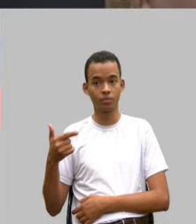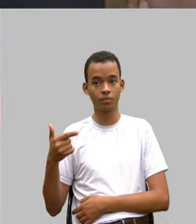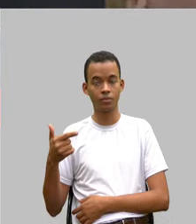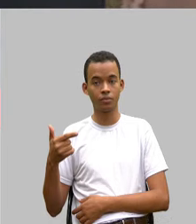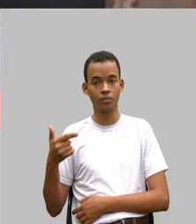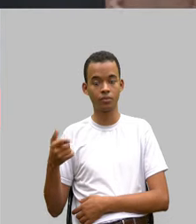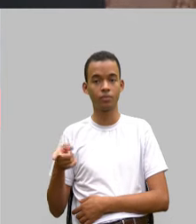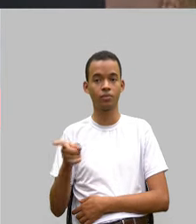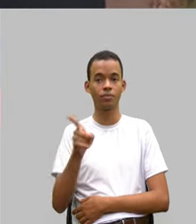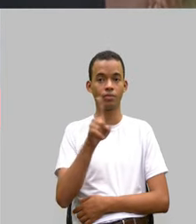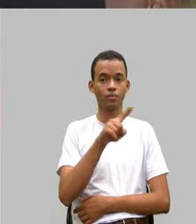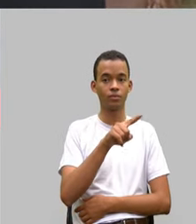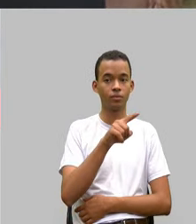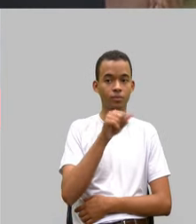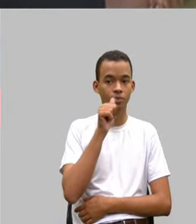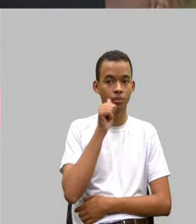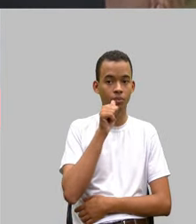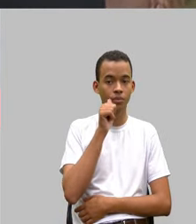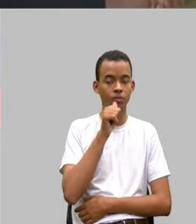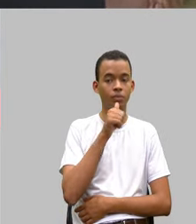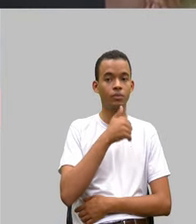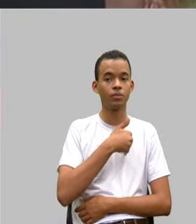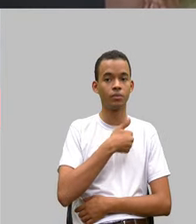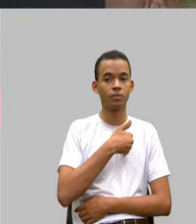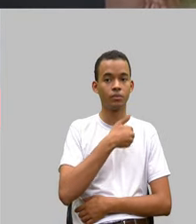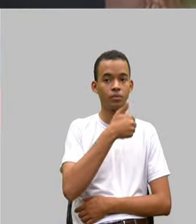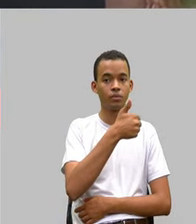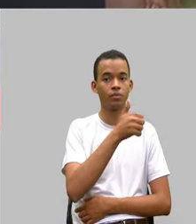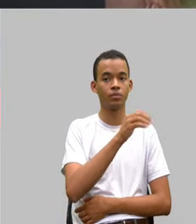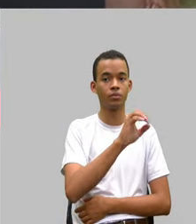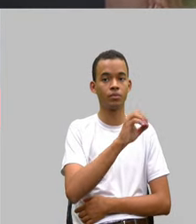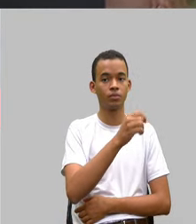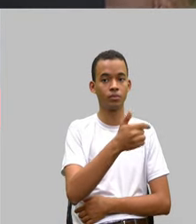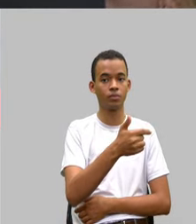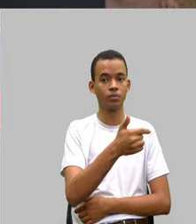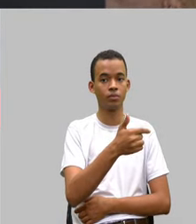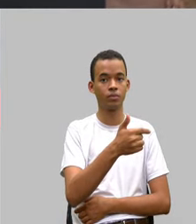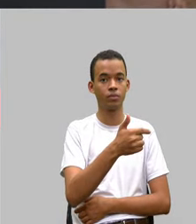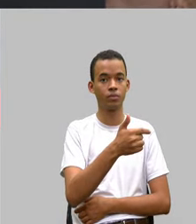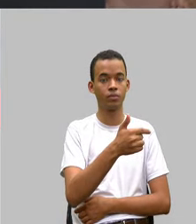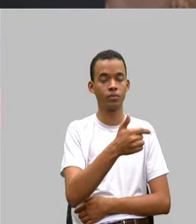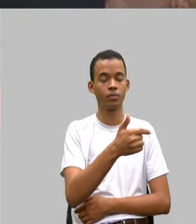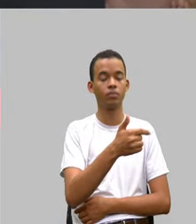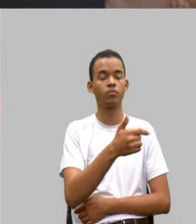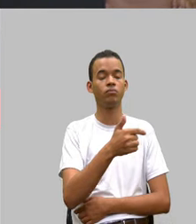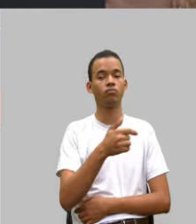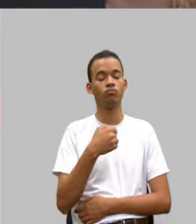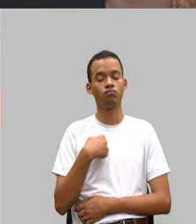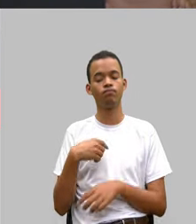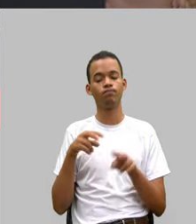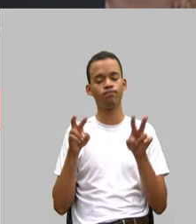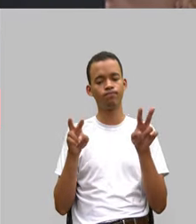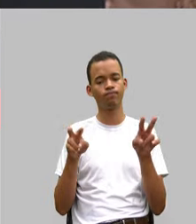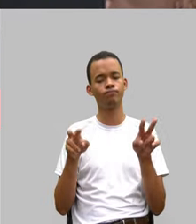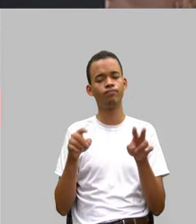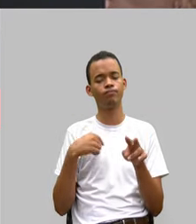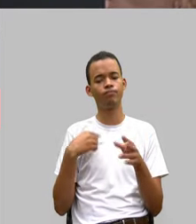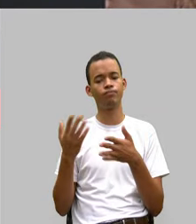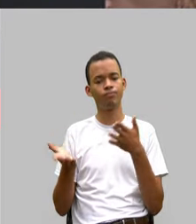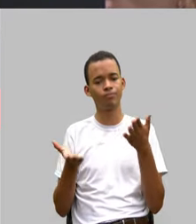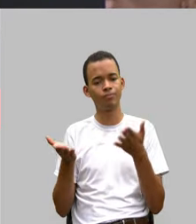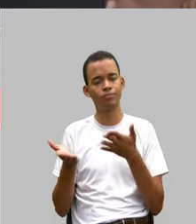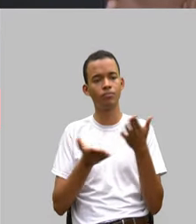encoraja até para prescrever para pacientes eh com doenças raras por exemplo que a gente vai pesquisar na